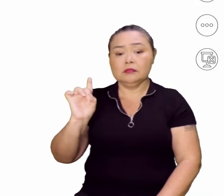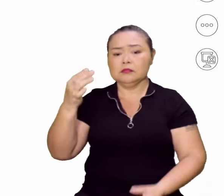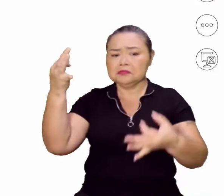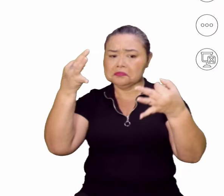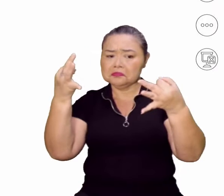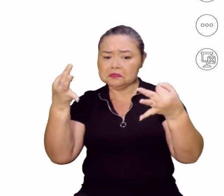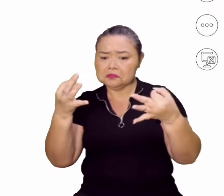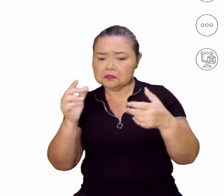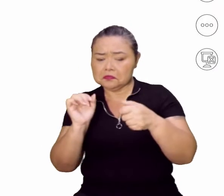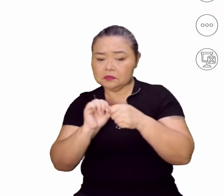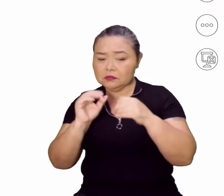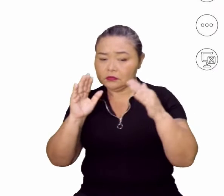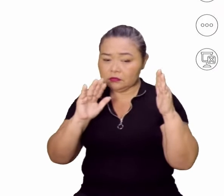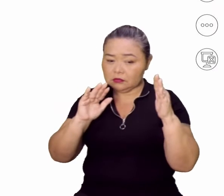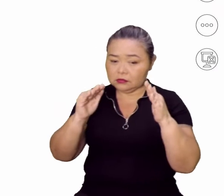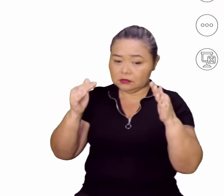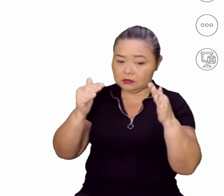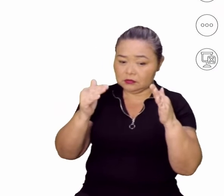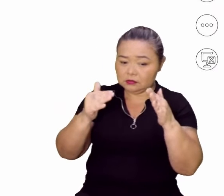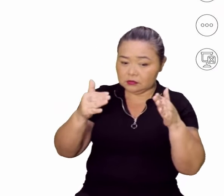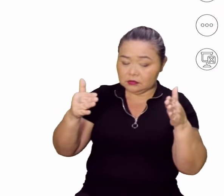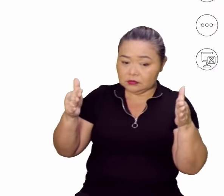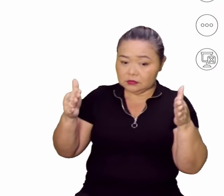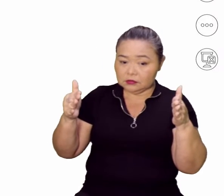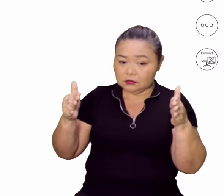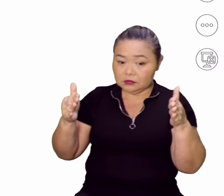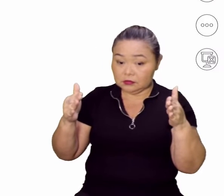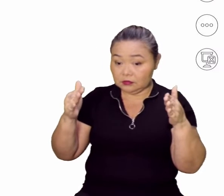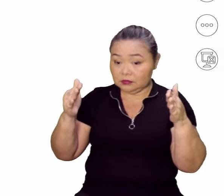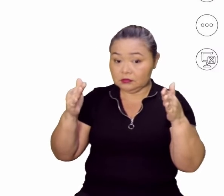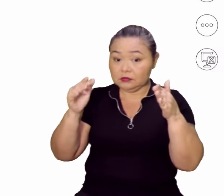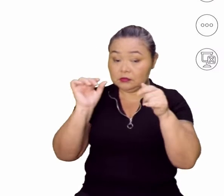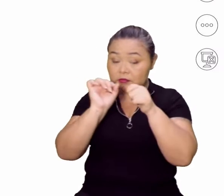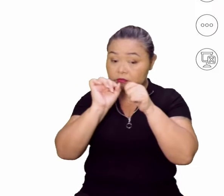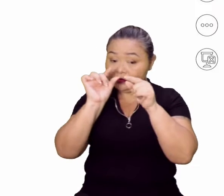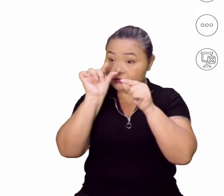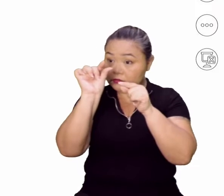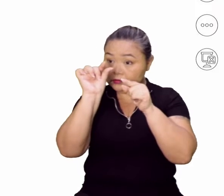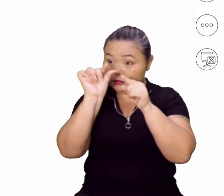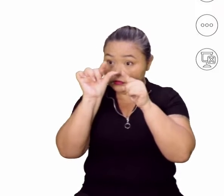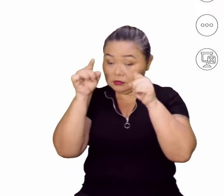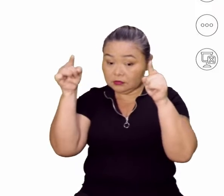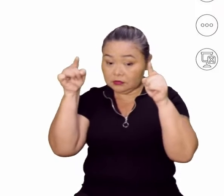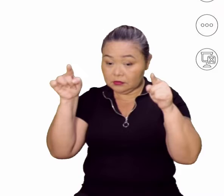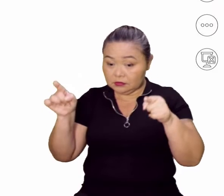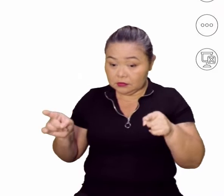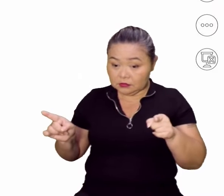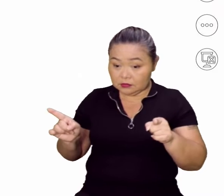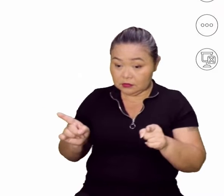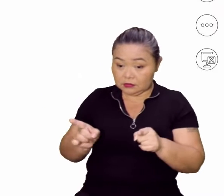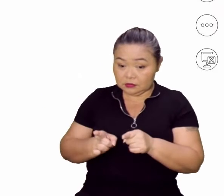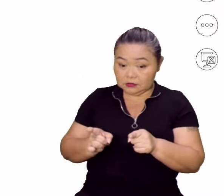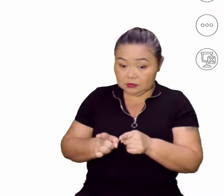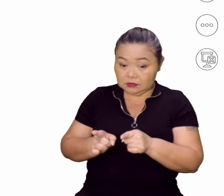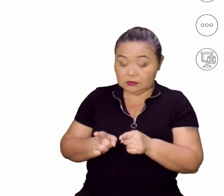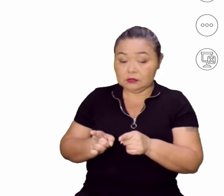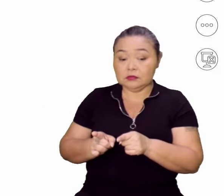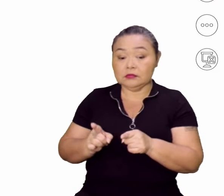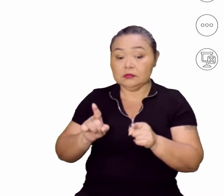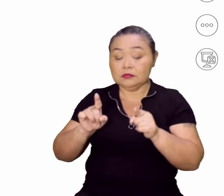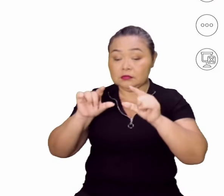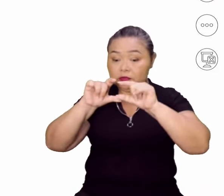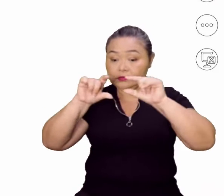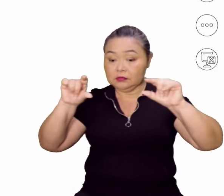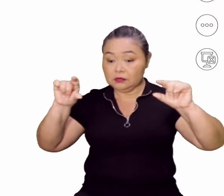tão perfeita, a base dela já está aumentando, o topo dela já está aumentando e a base está diminuindo. E o meio